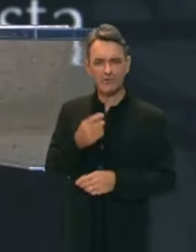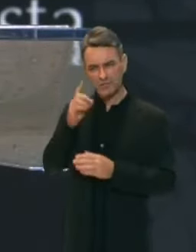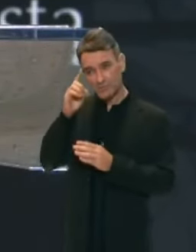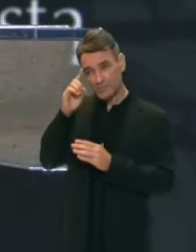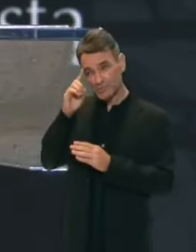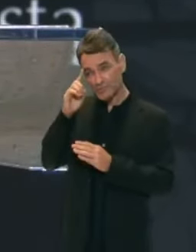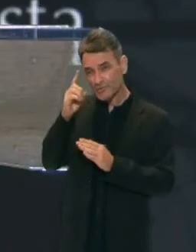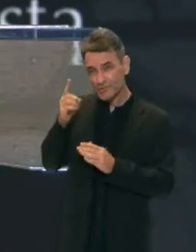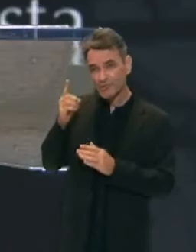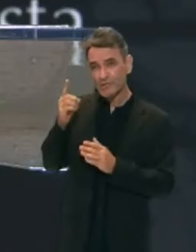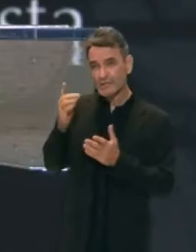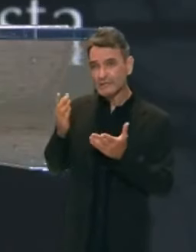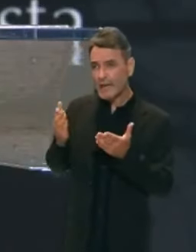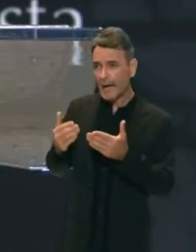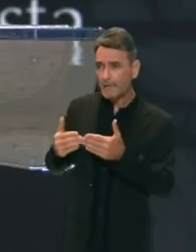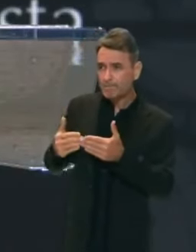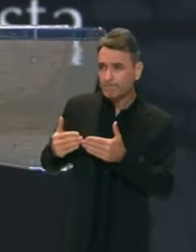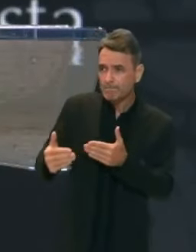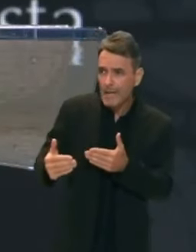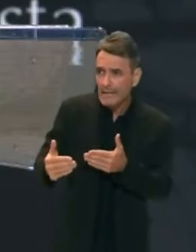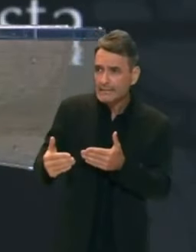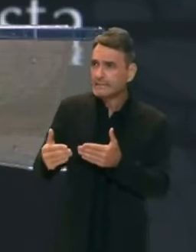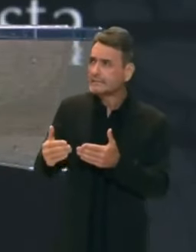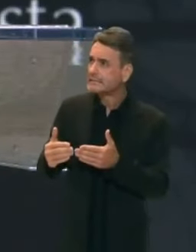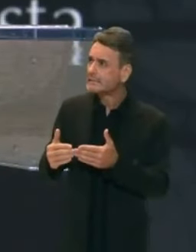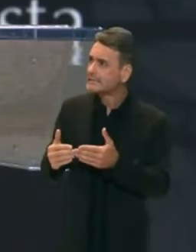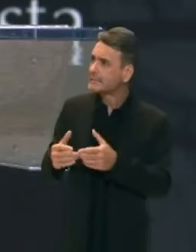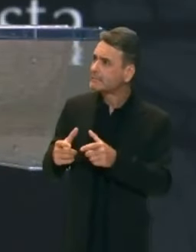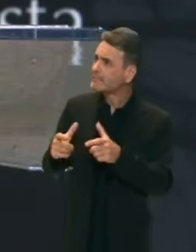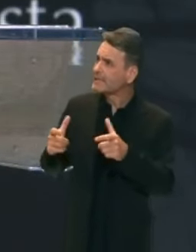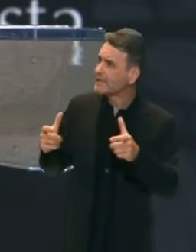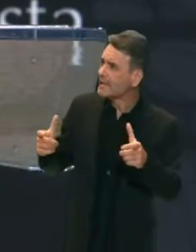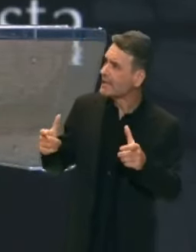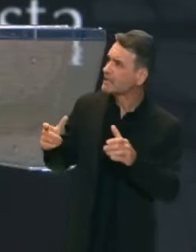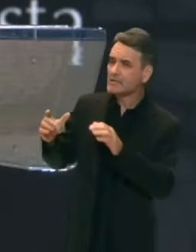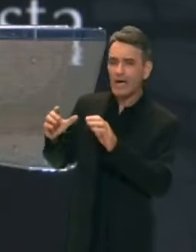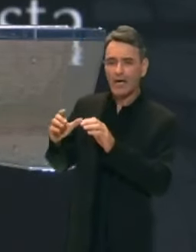e ampliar a nossa comunhão com Deus.